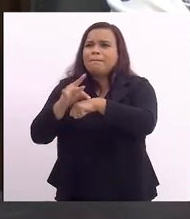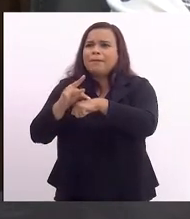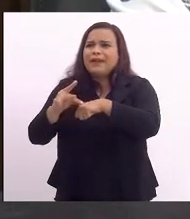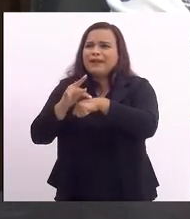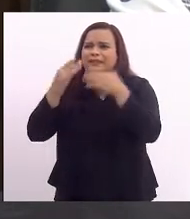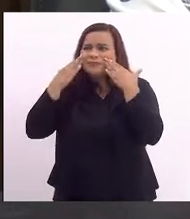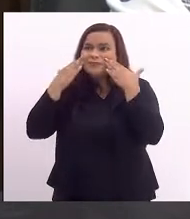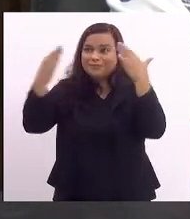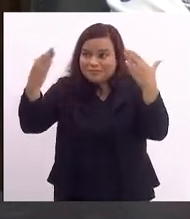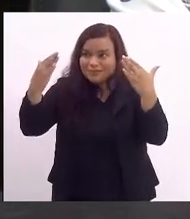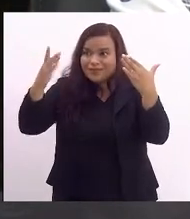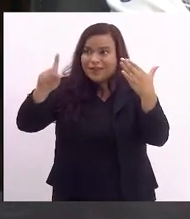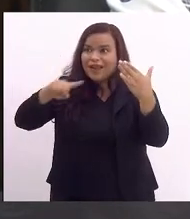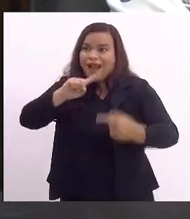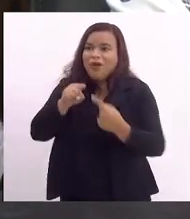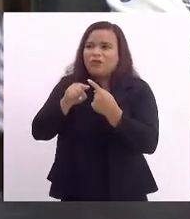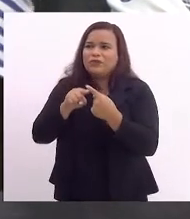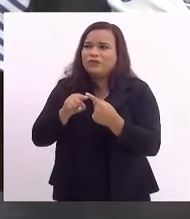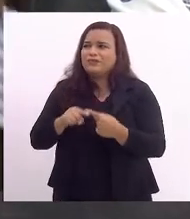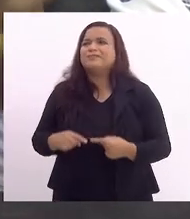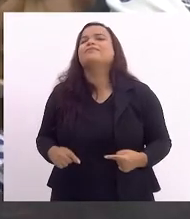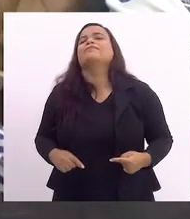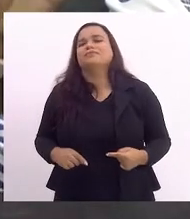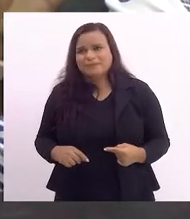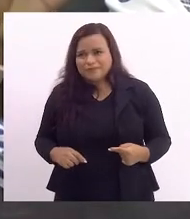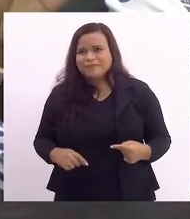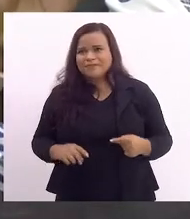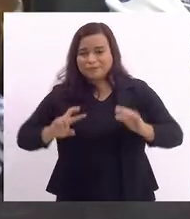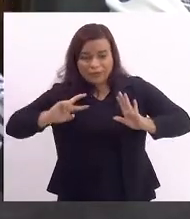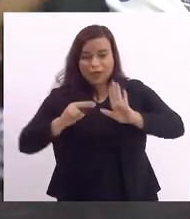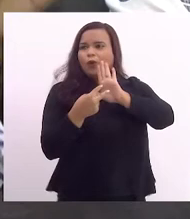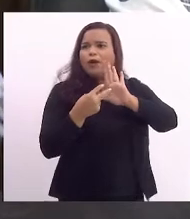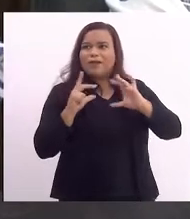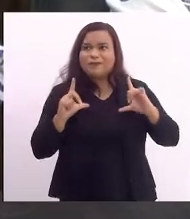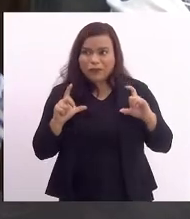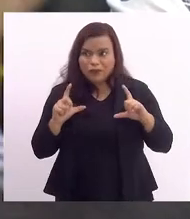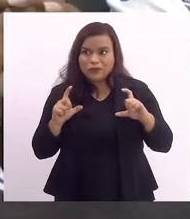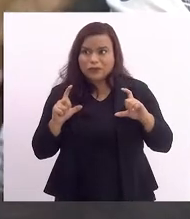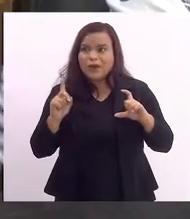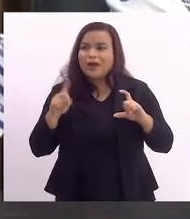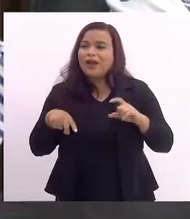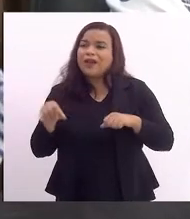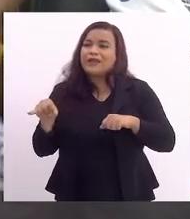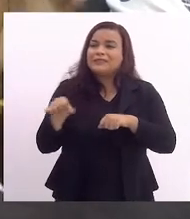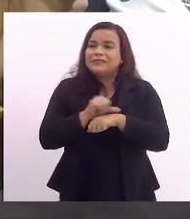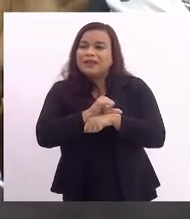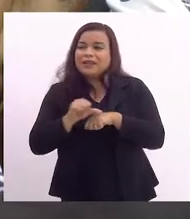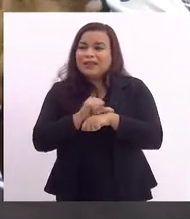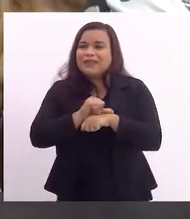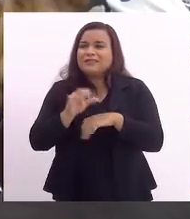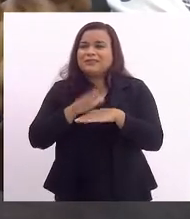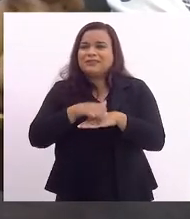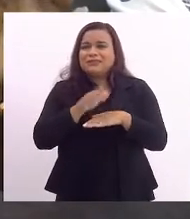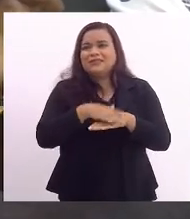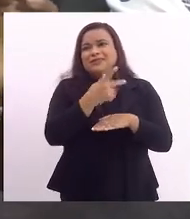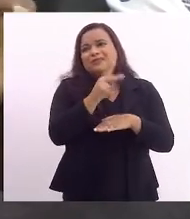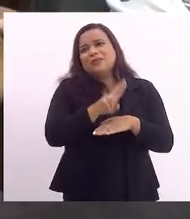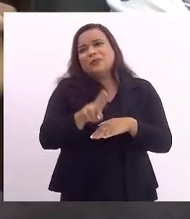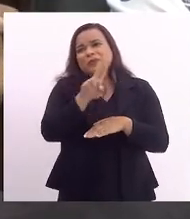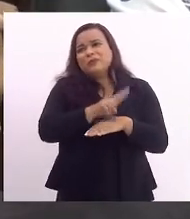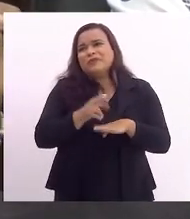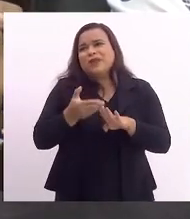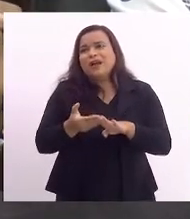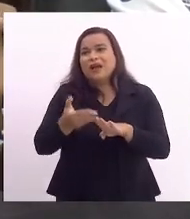é alvo. O reconhecimento fotográfico é uma estratégia utilizada até mesmo antes de a gente